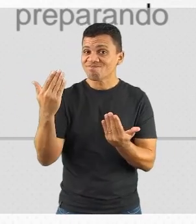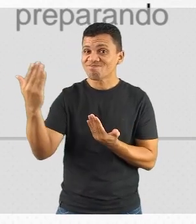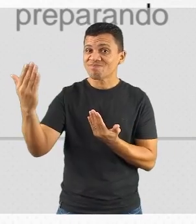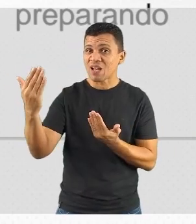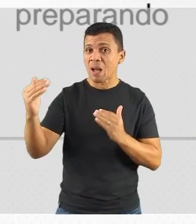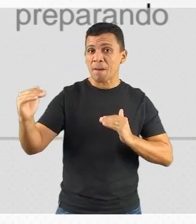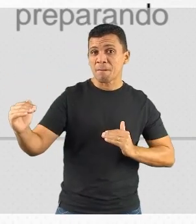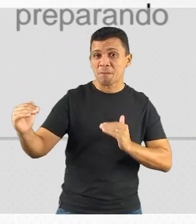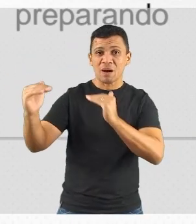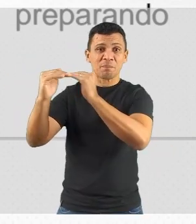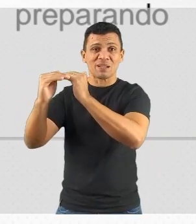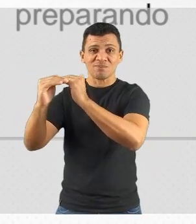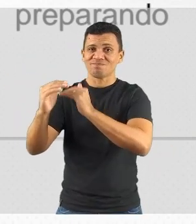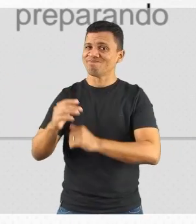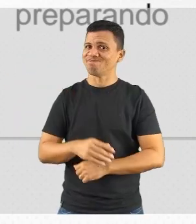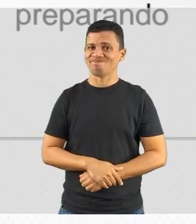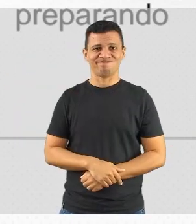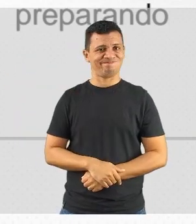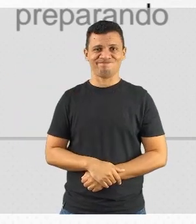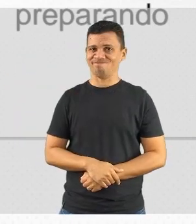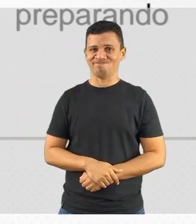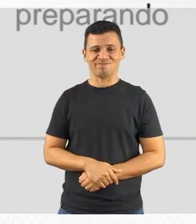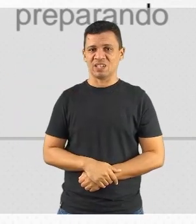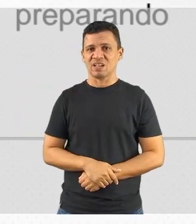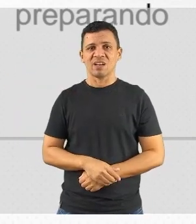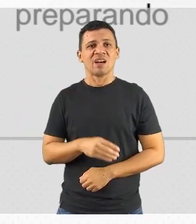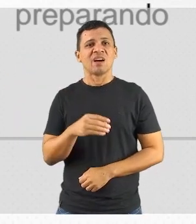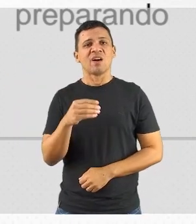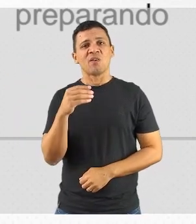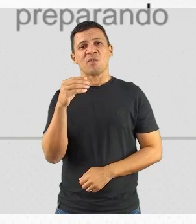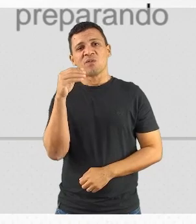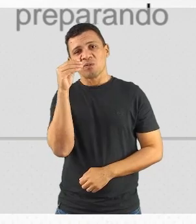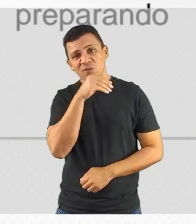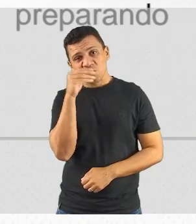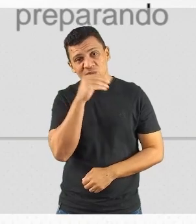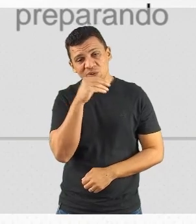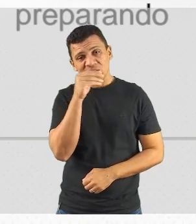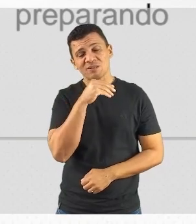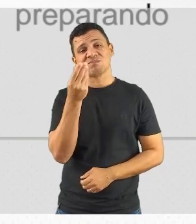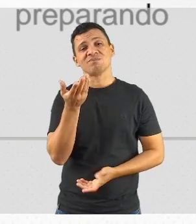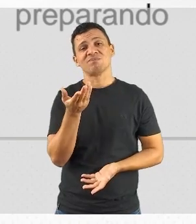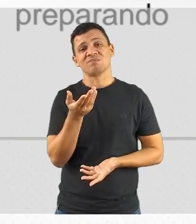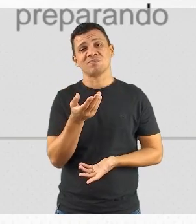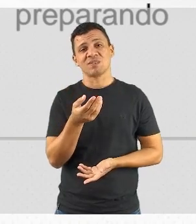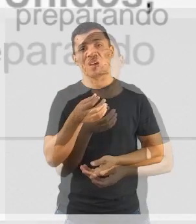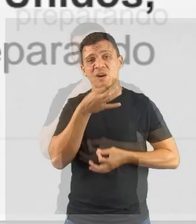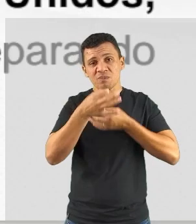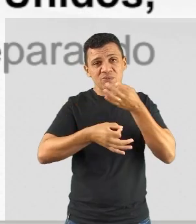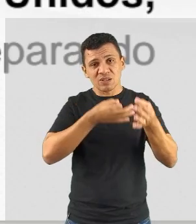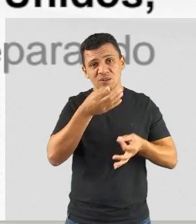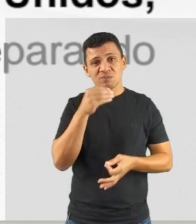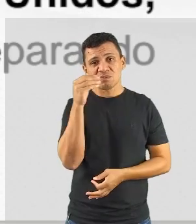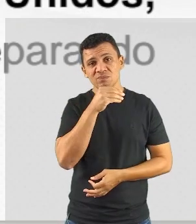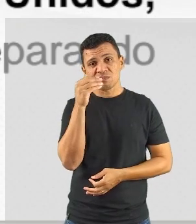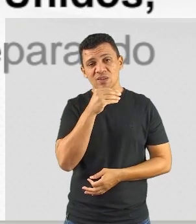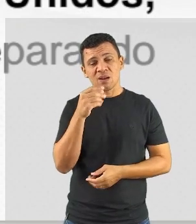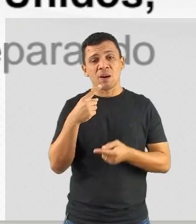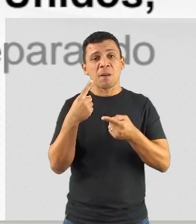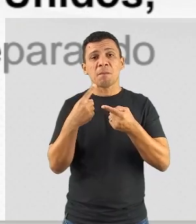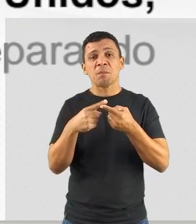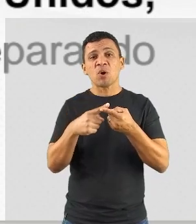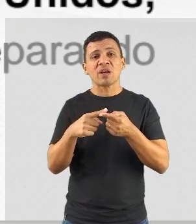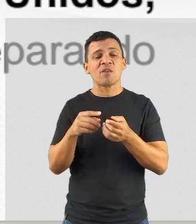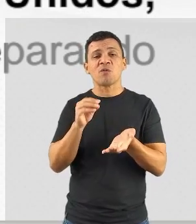mesmo patamar, né? E aí isso gera uma fragilidade na argumentação em razão da inadequação dessa